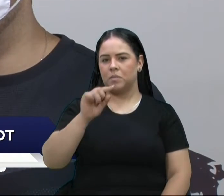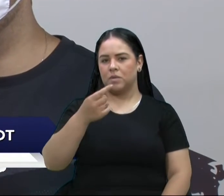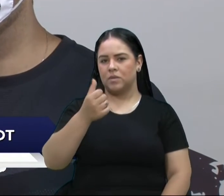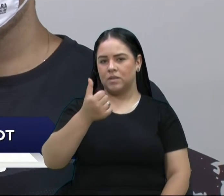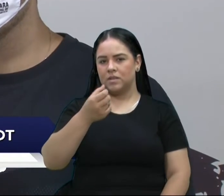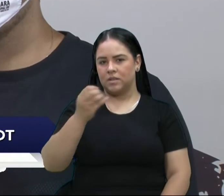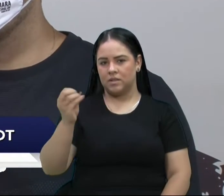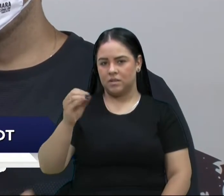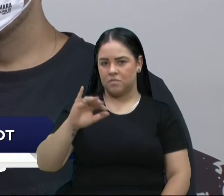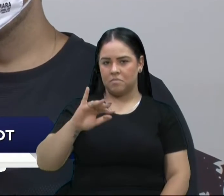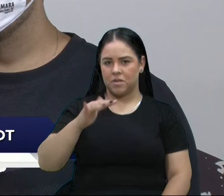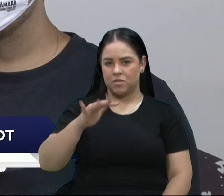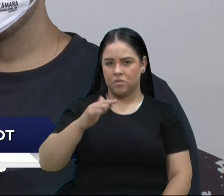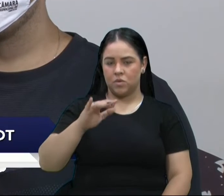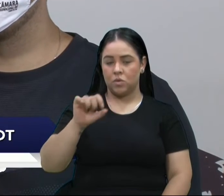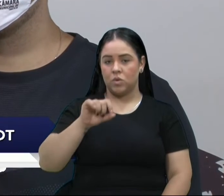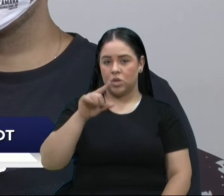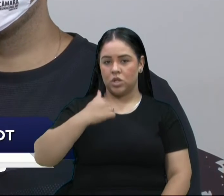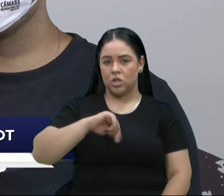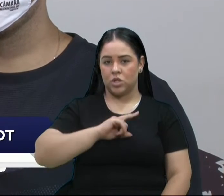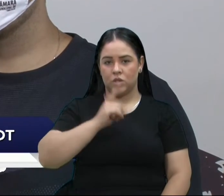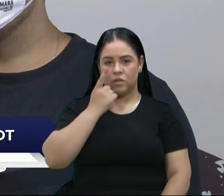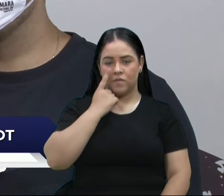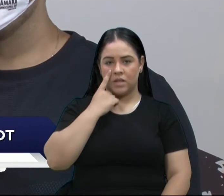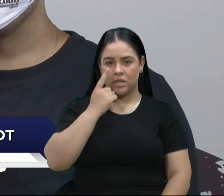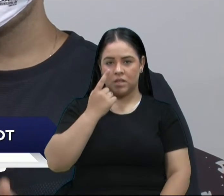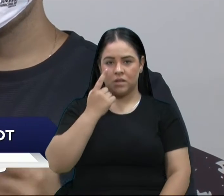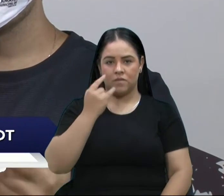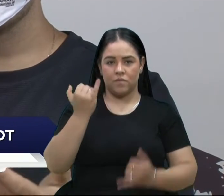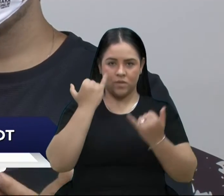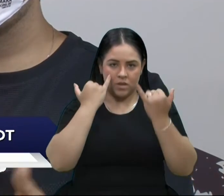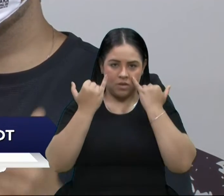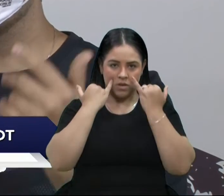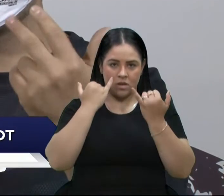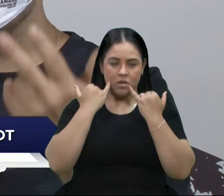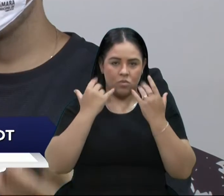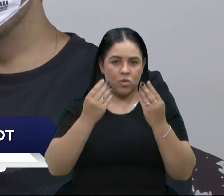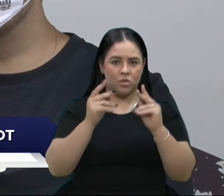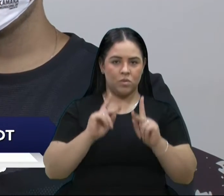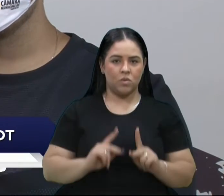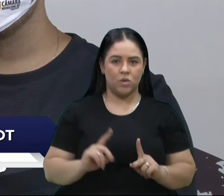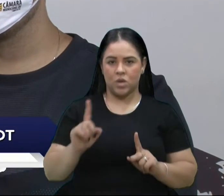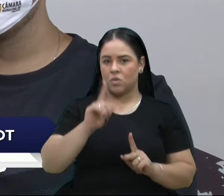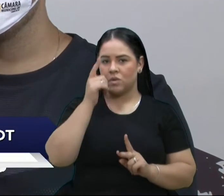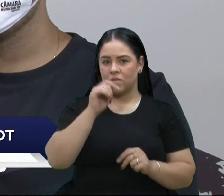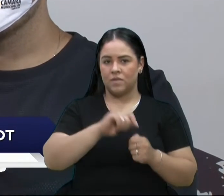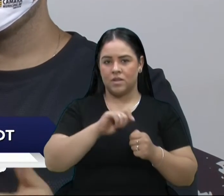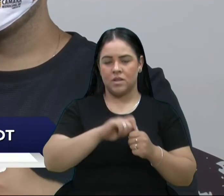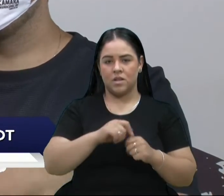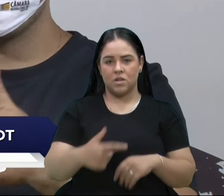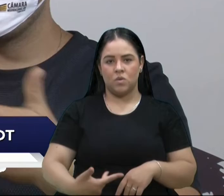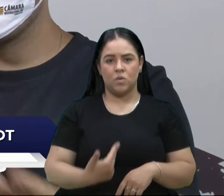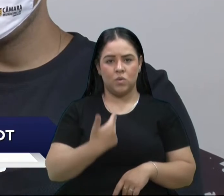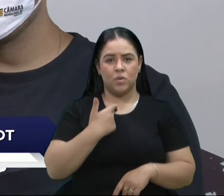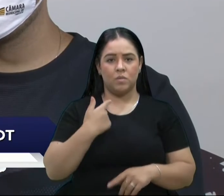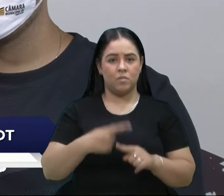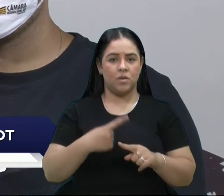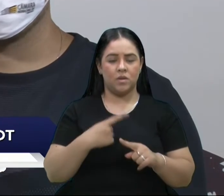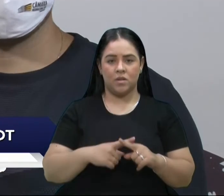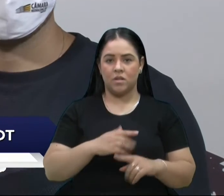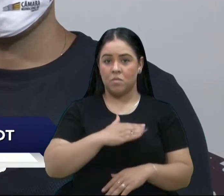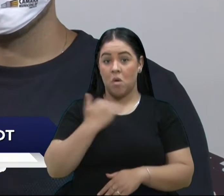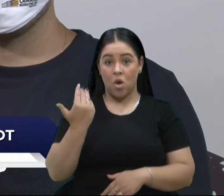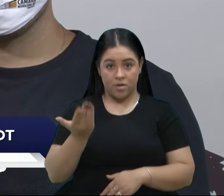8.600, em média, o que a gente observa nesses dados aí é que muitas dessas pessoas não conseguem nem fazer a cirurgia porque vão a